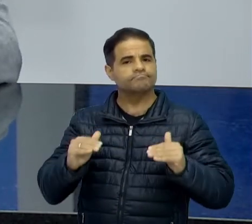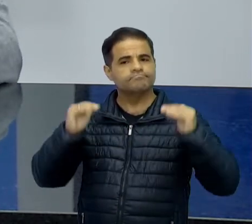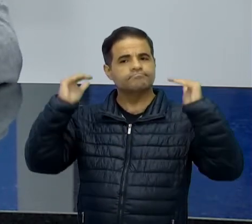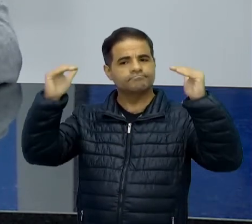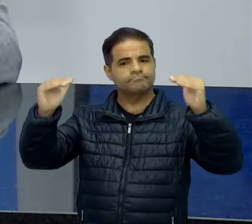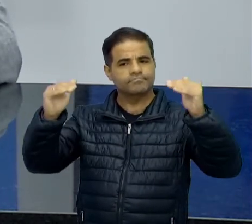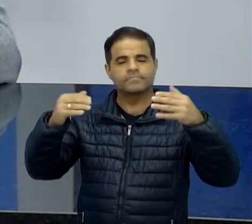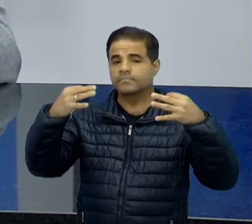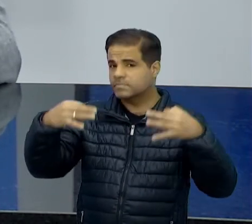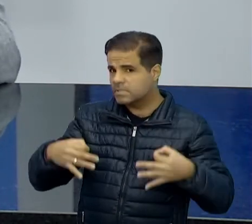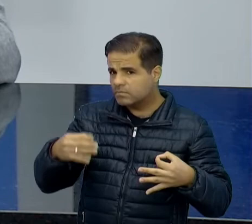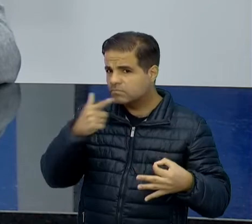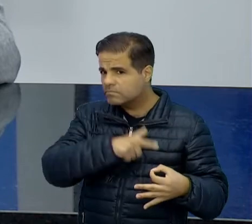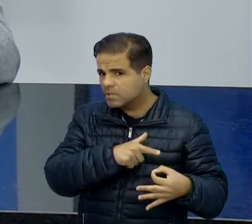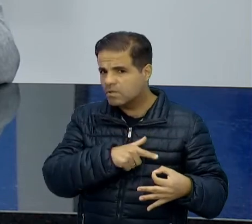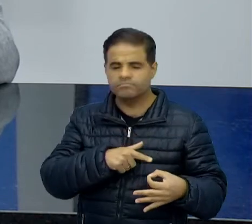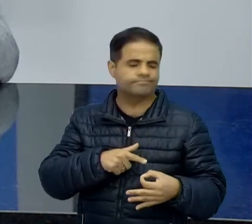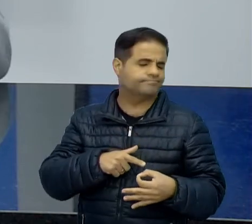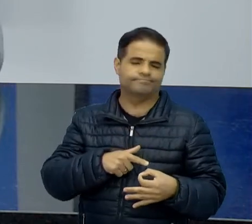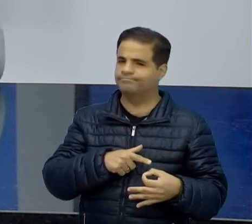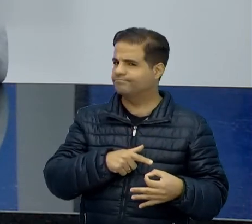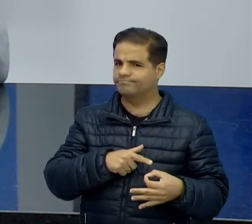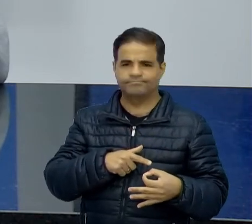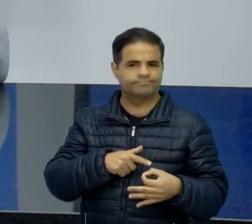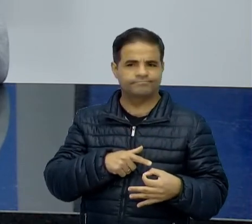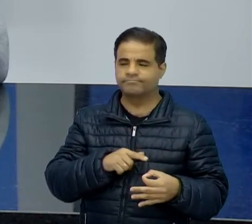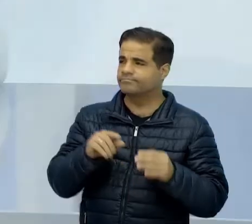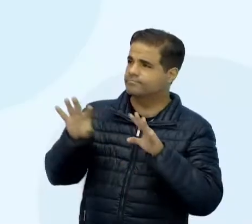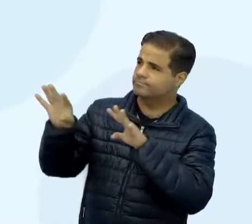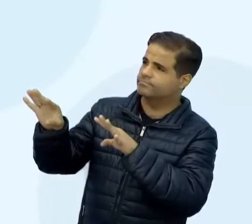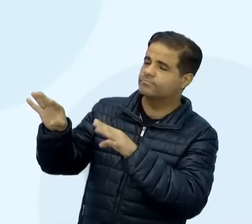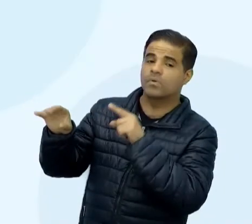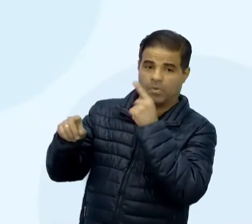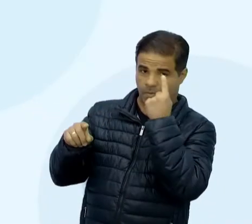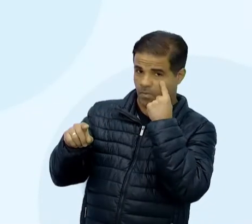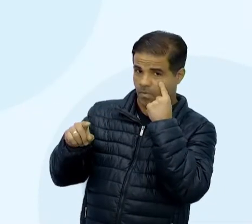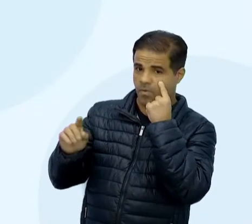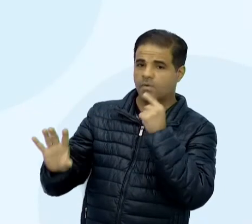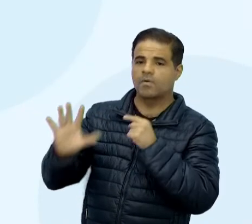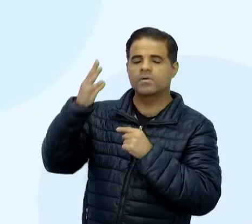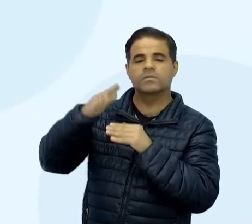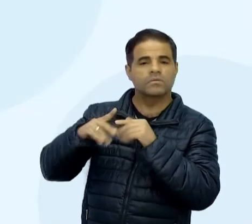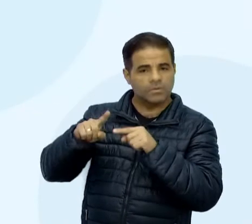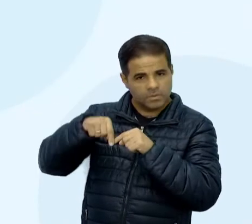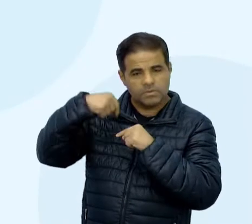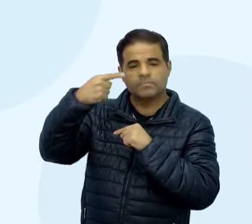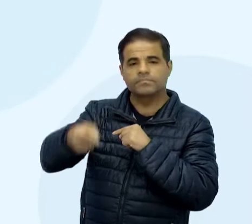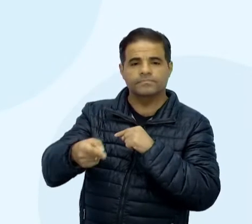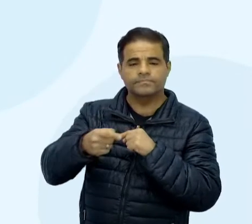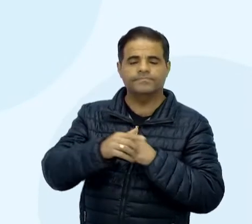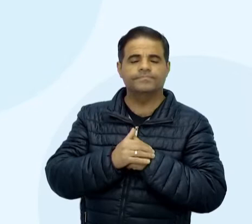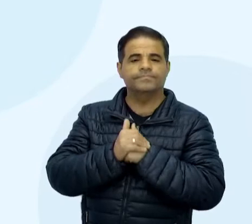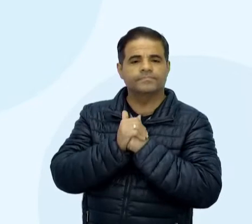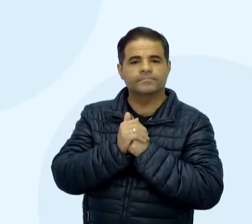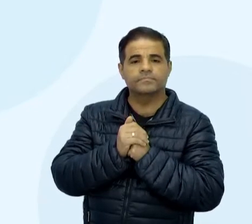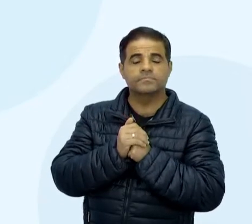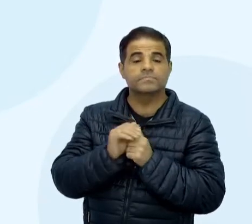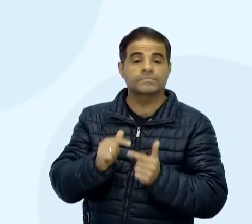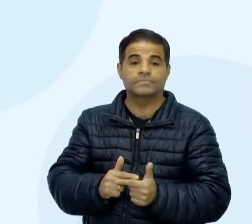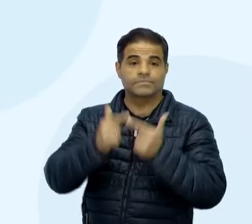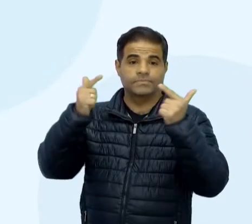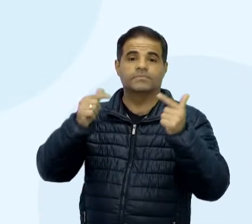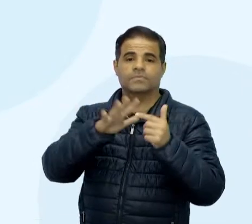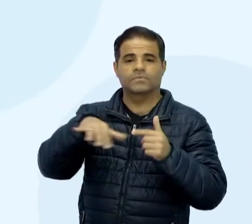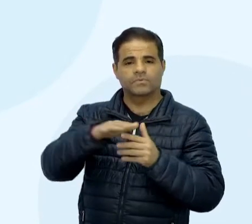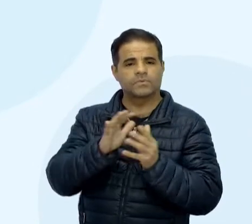Deu certo isso? Não. Vamos dar uma olhadinha na nossa tela. Vamos lá. Bem, os